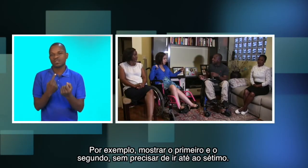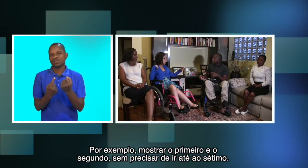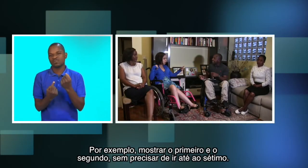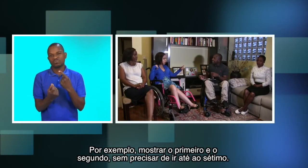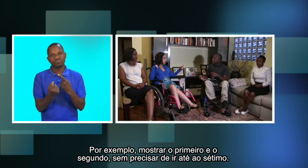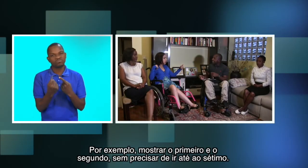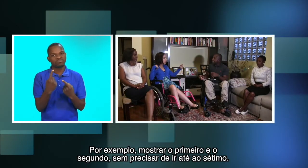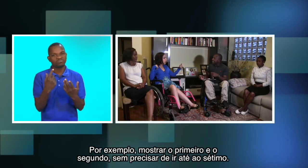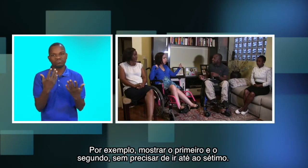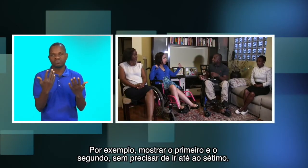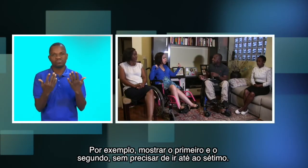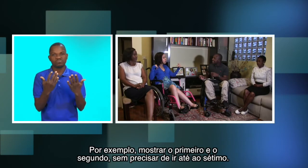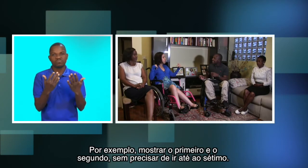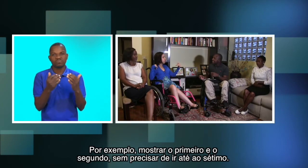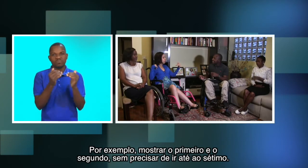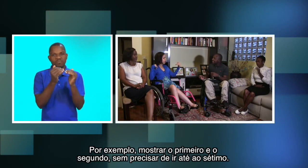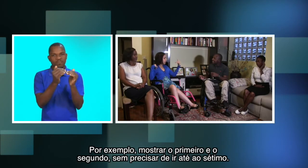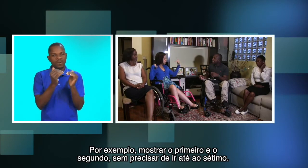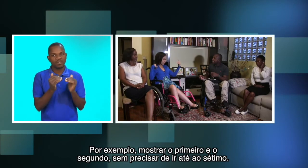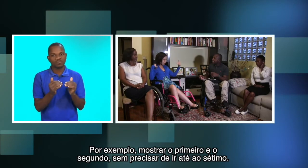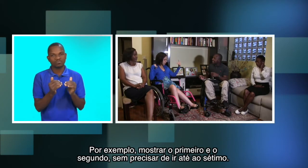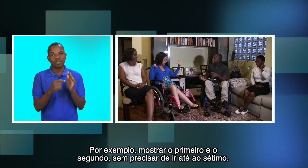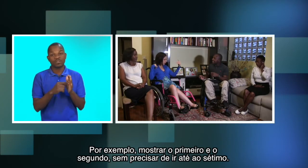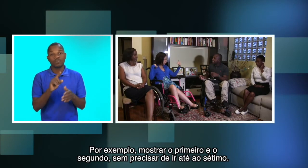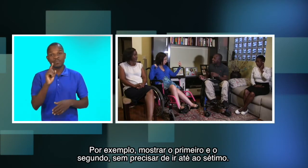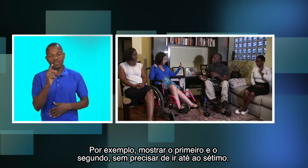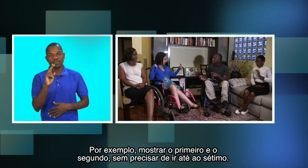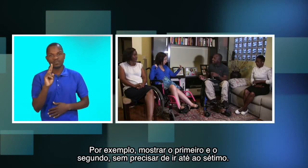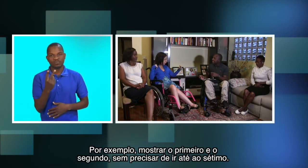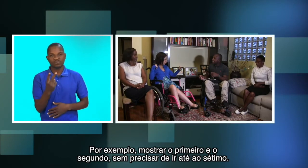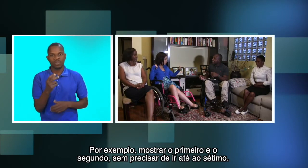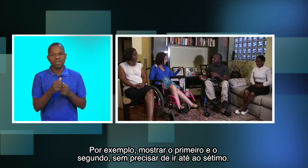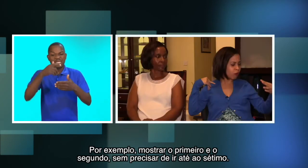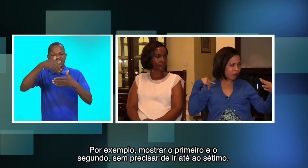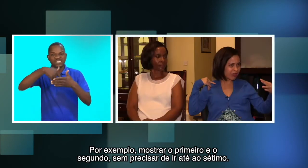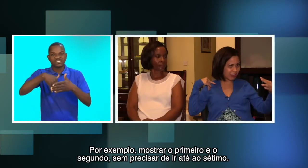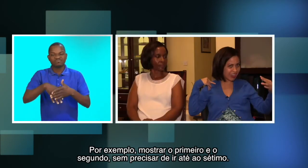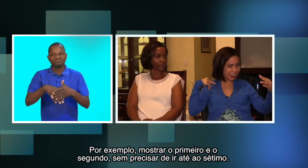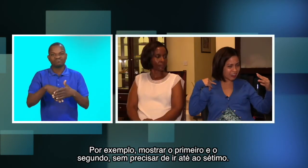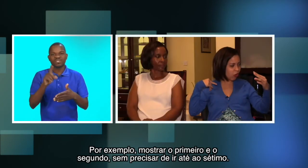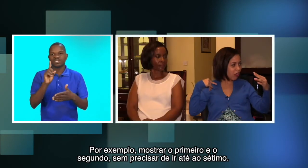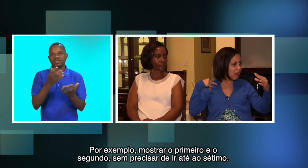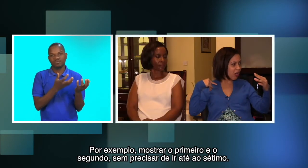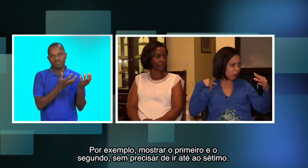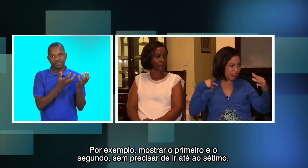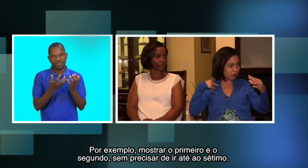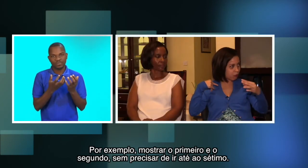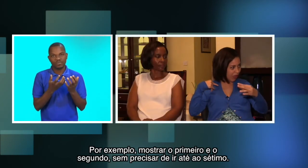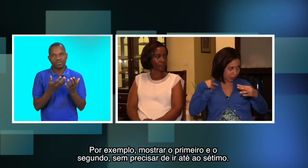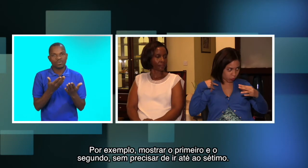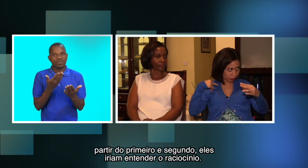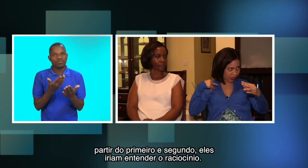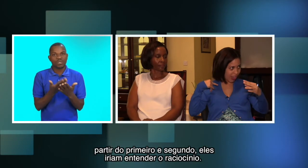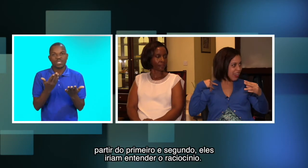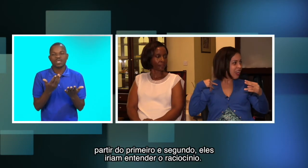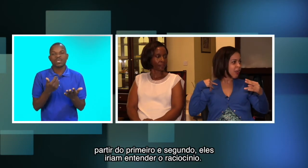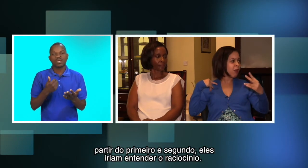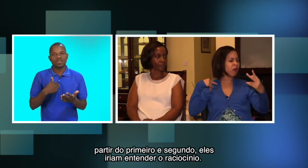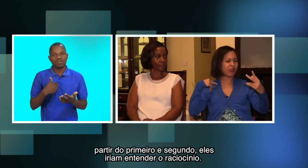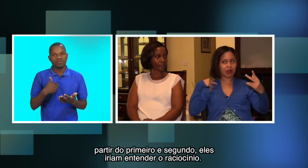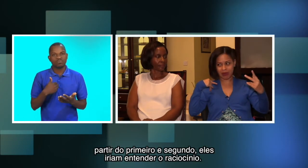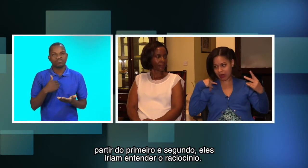exemplo, falta o primeiro e o segundo, não precisa ir até o sétimo passo, porque